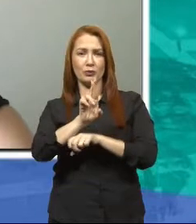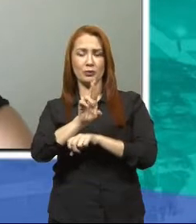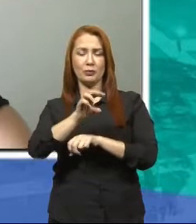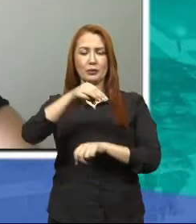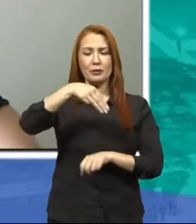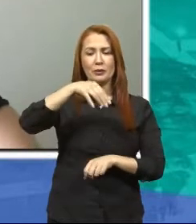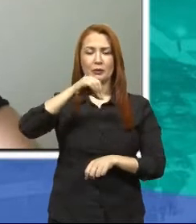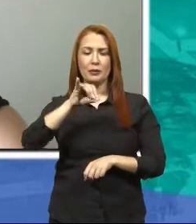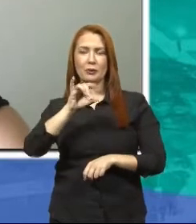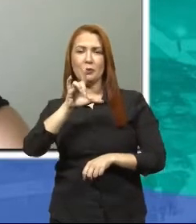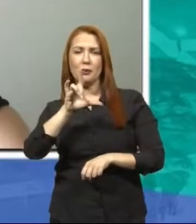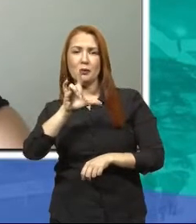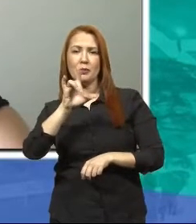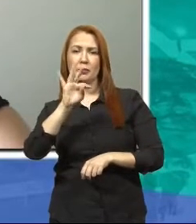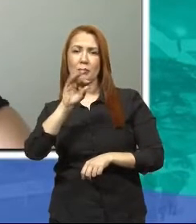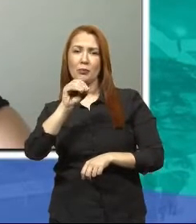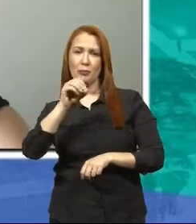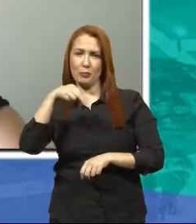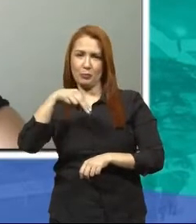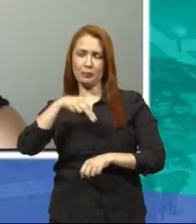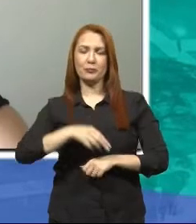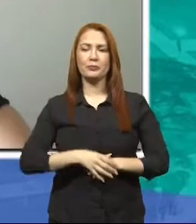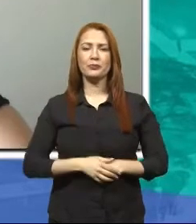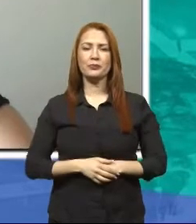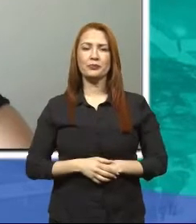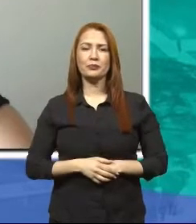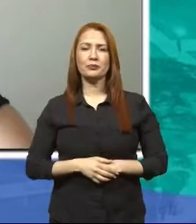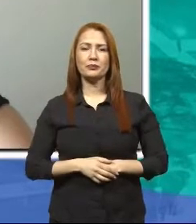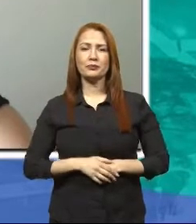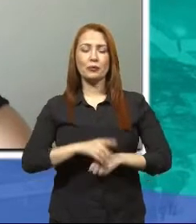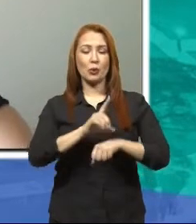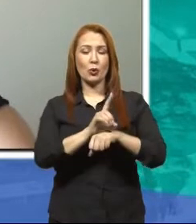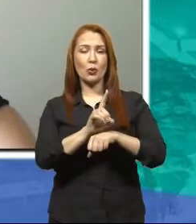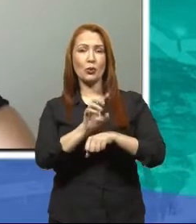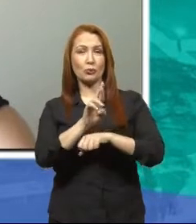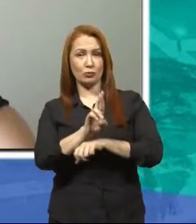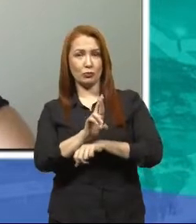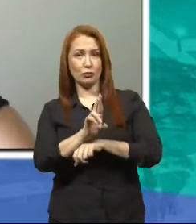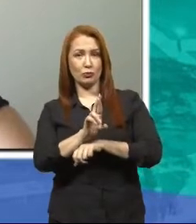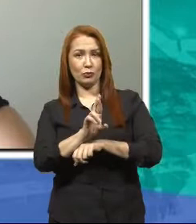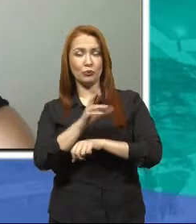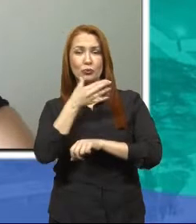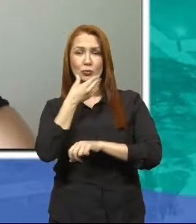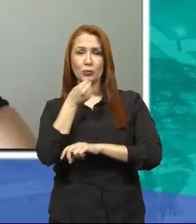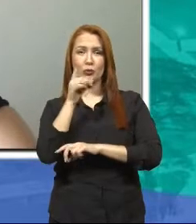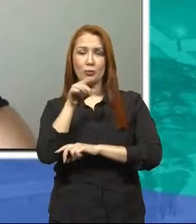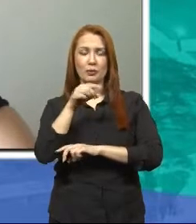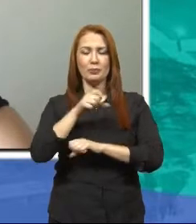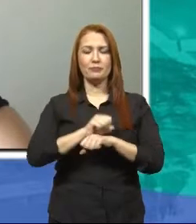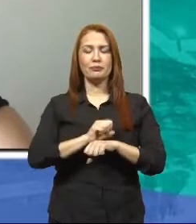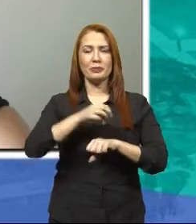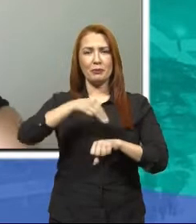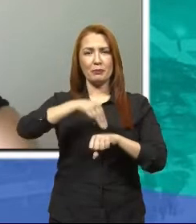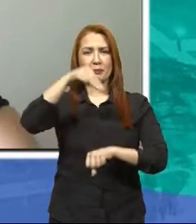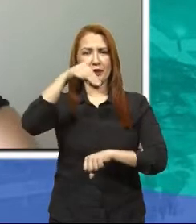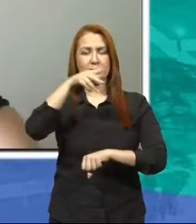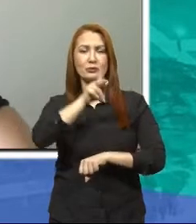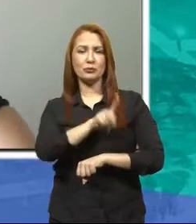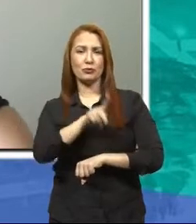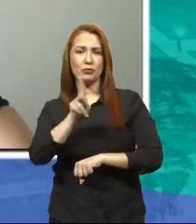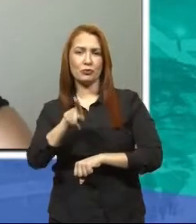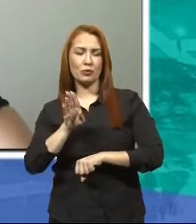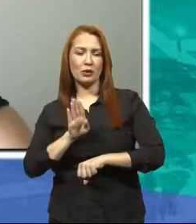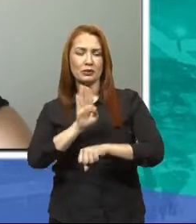Kaoru Kashiakura. O Dr. Milton, ele é mestre e professor